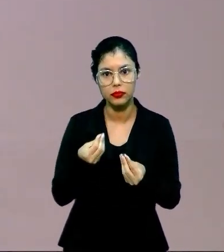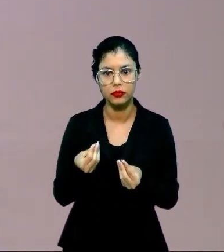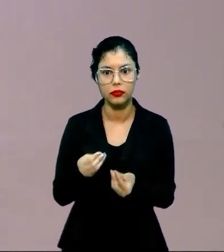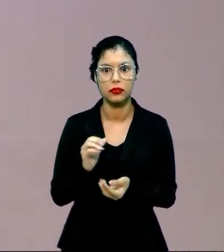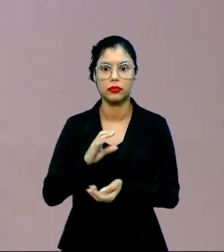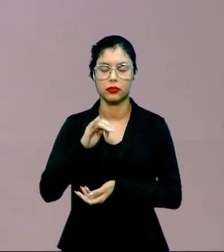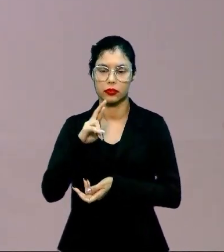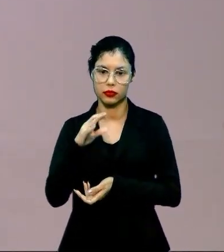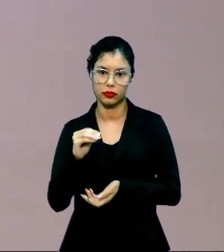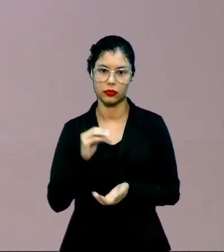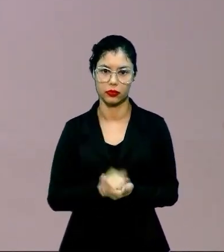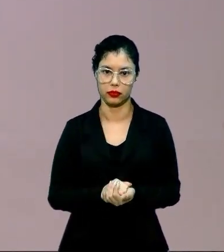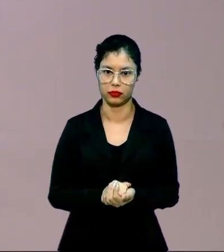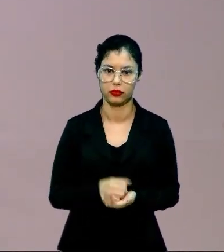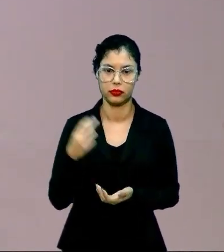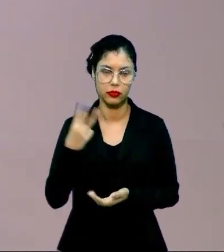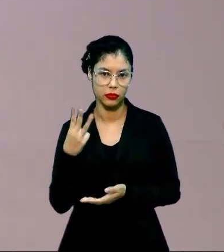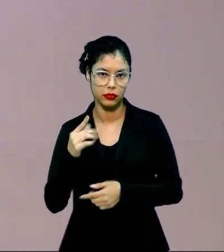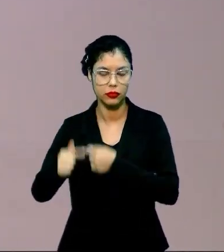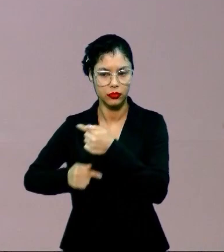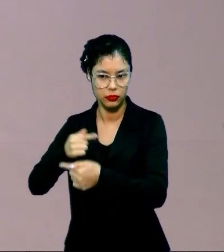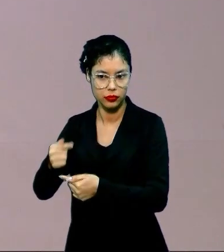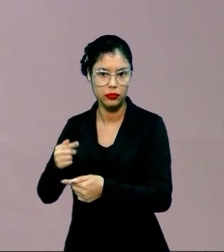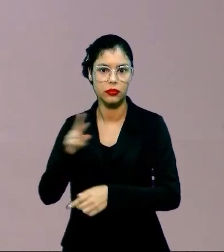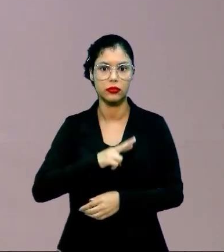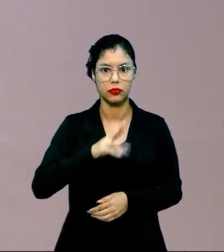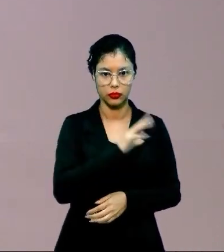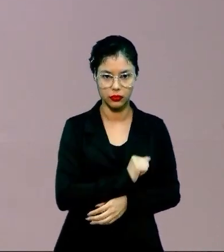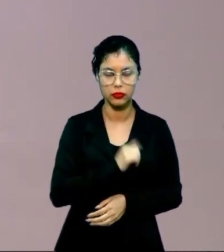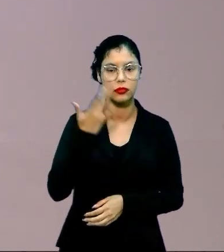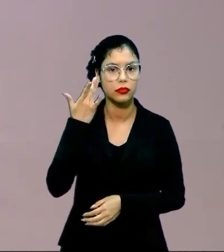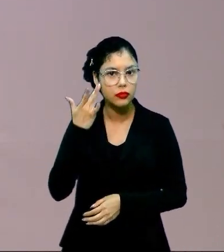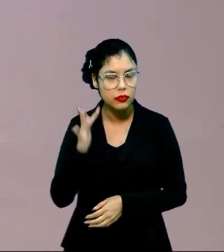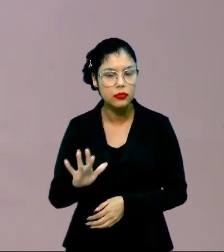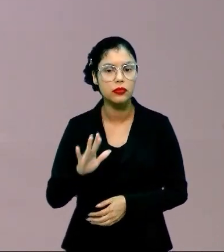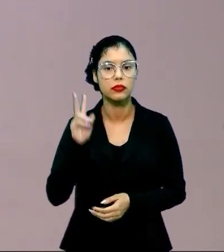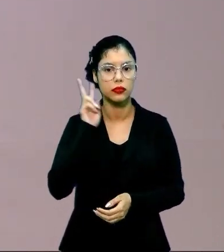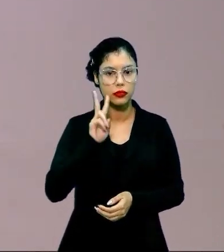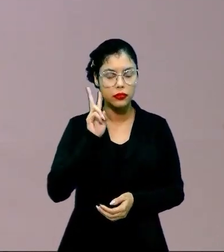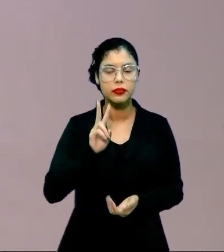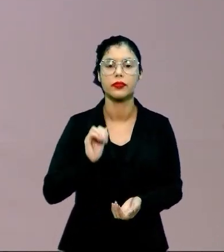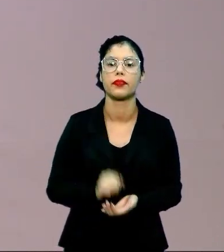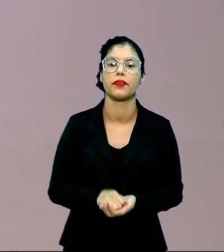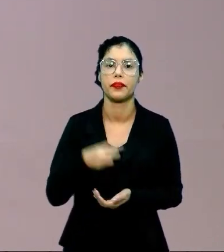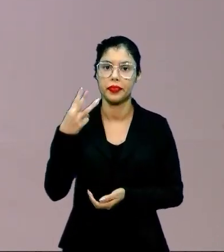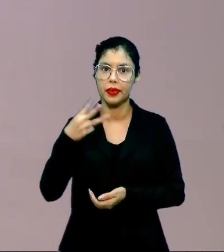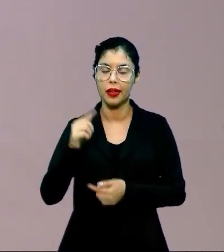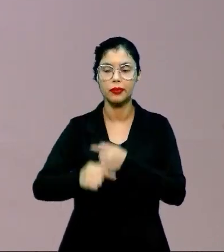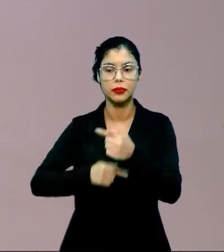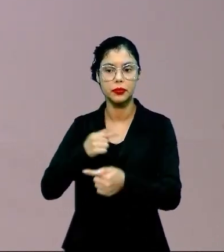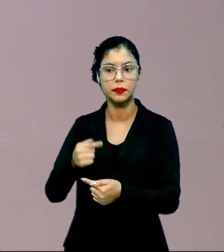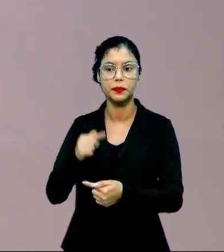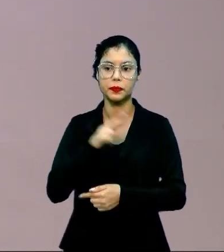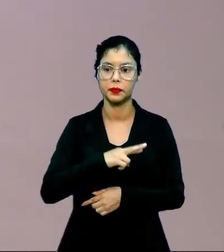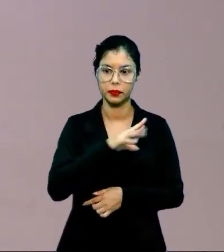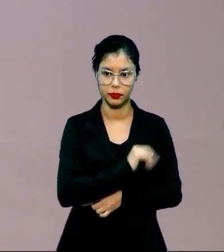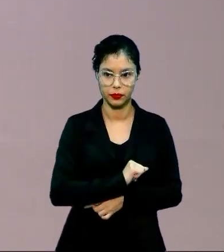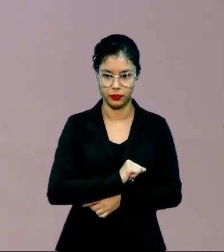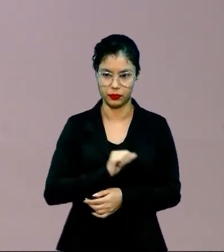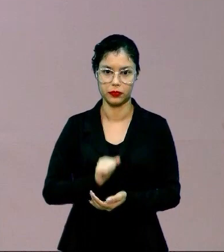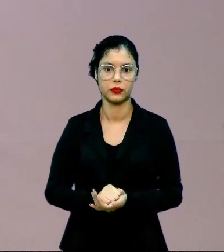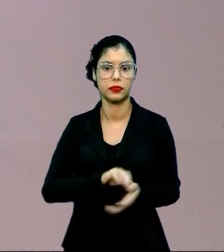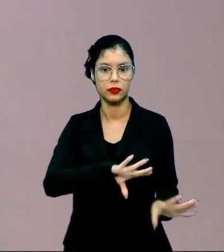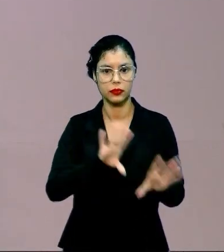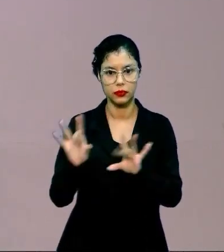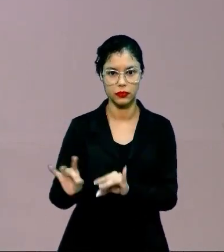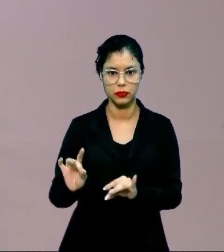Castro Alves, na terceira geração do romantismo. Para quem não lembra, a terceira geração do romantismo, ela traz